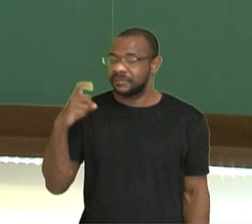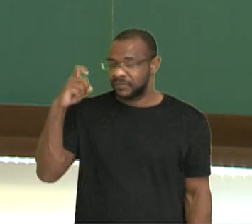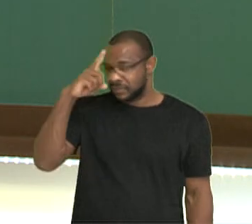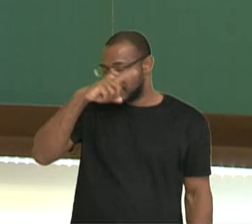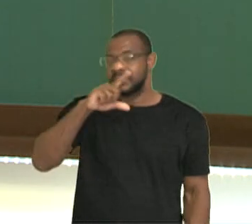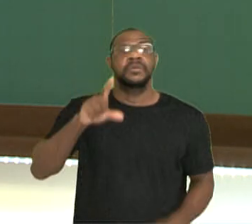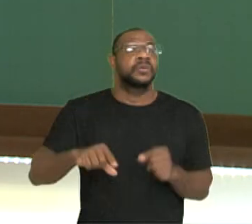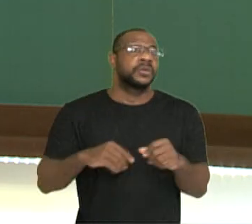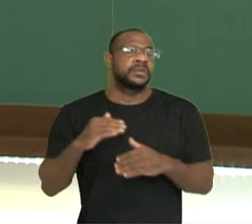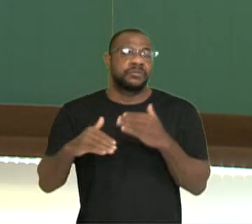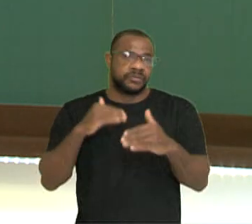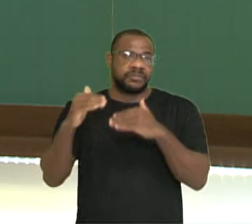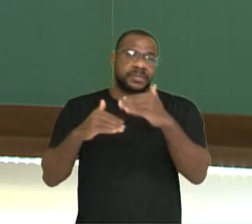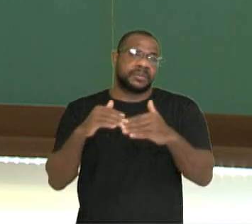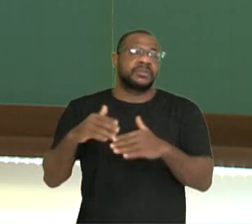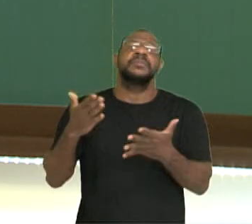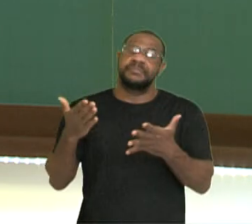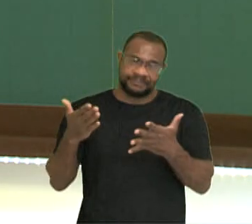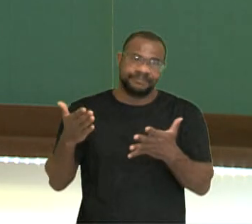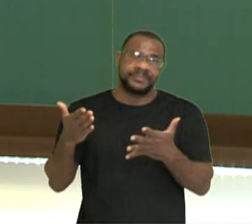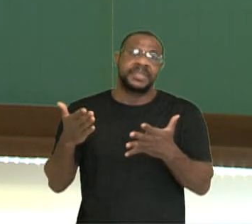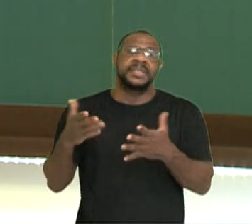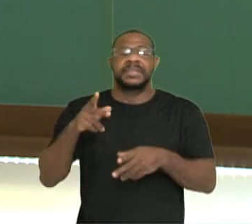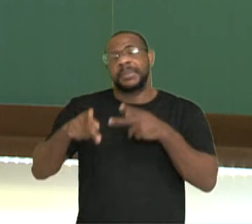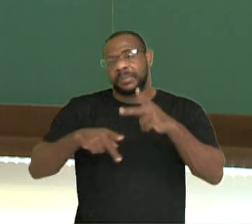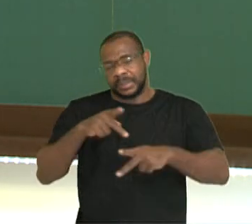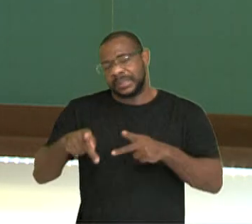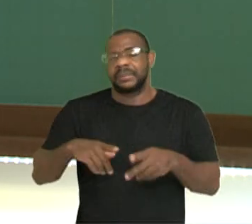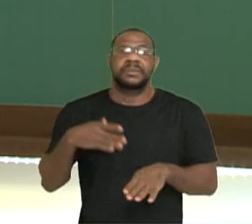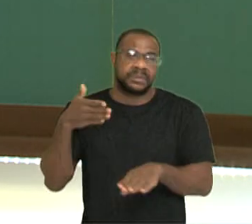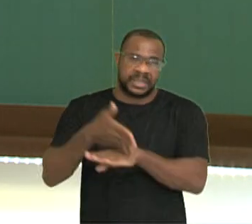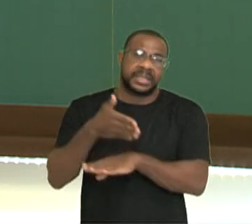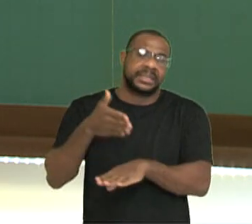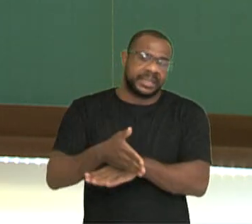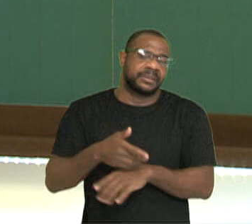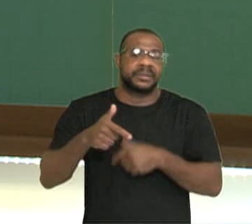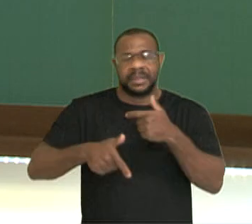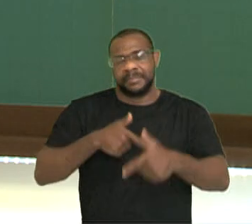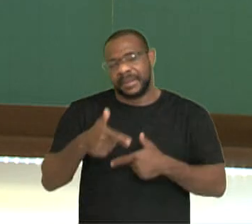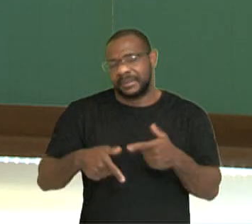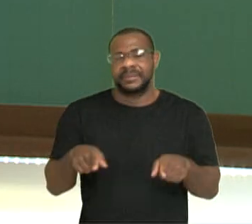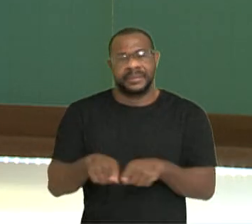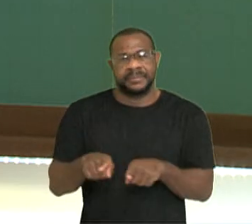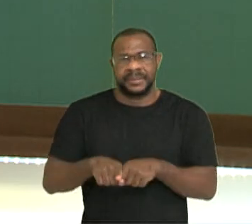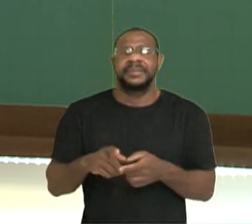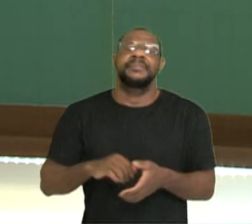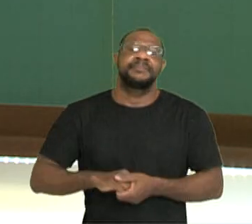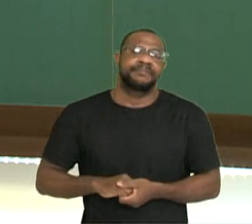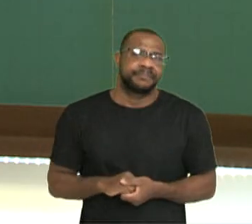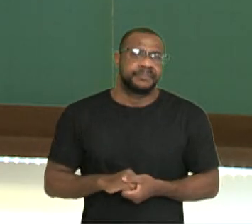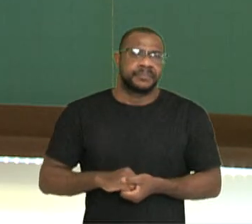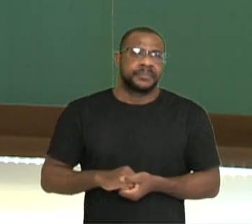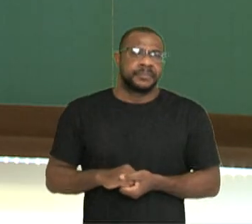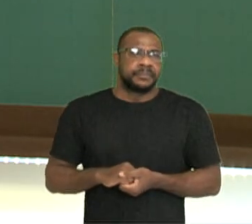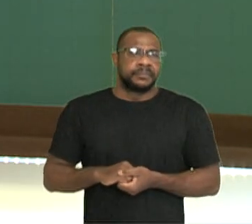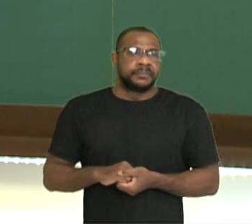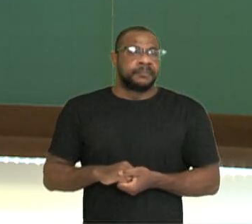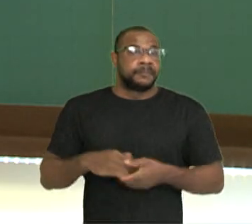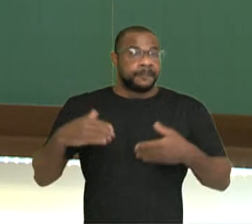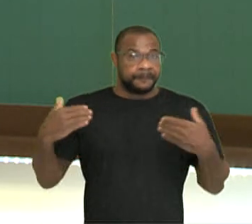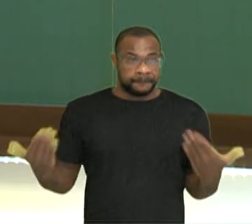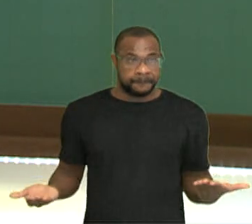dificuldade, né, de desenvolvimento da população como um todo e de acesso a produtos e serviços que levem à qualidade de vida da